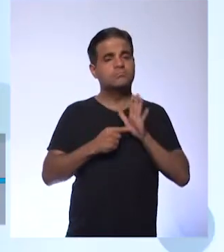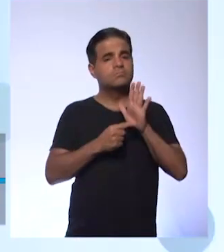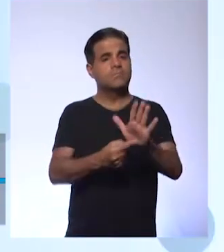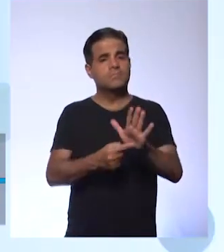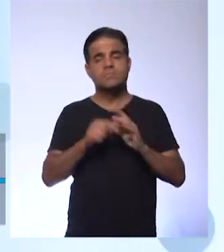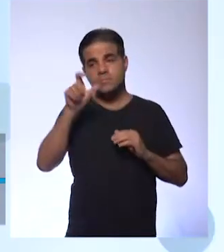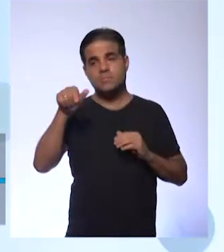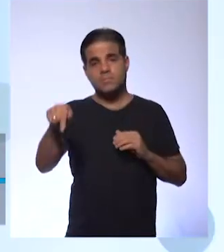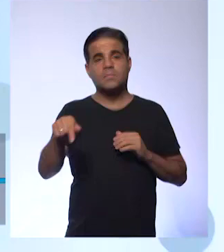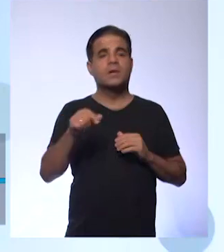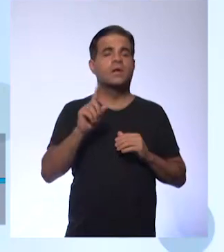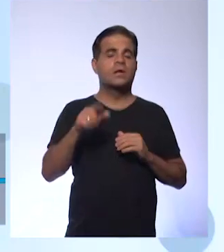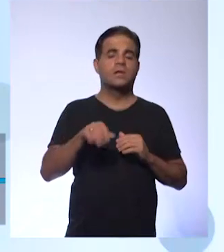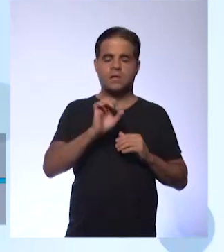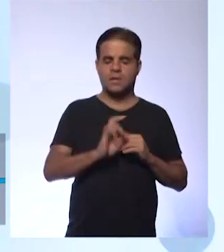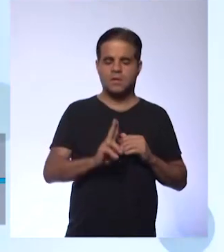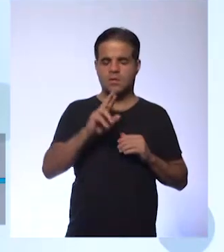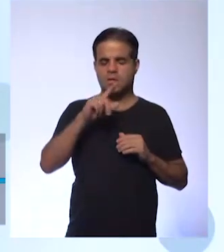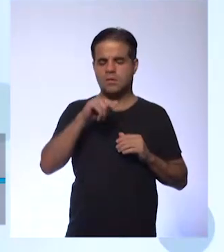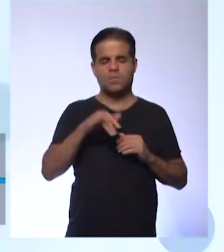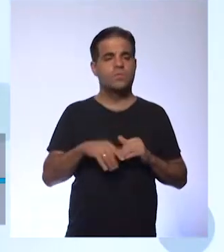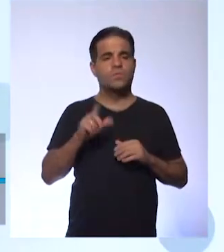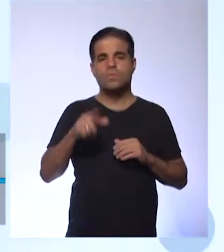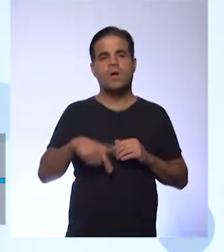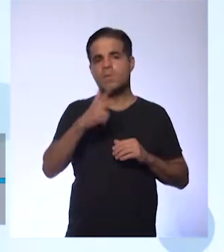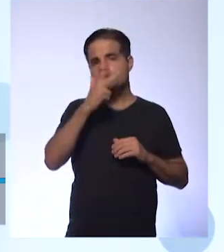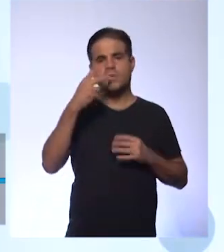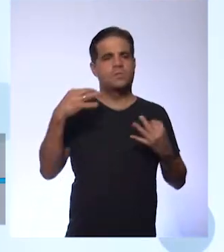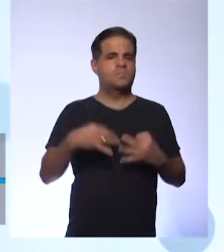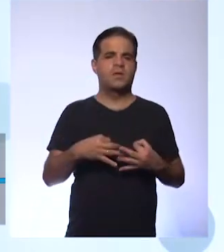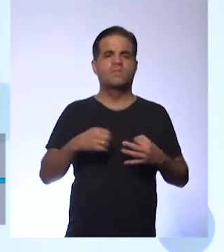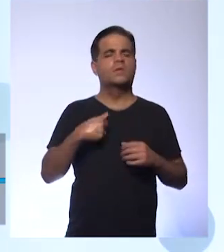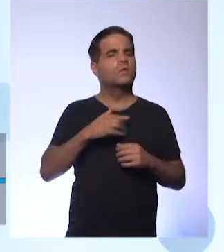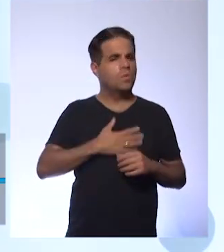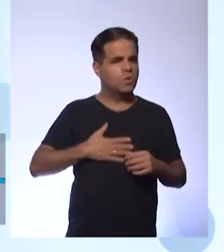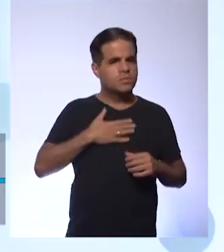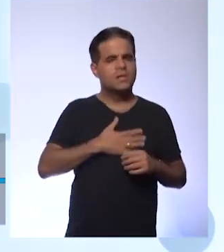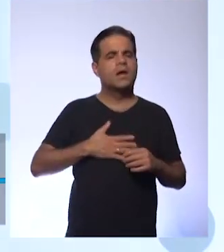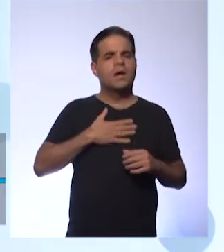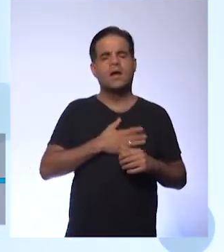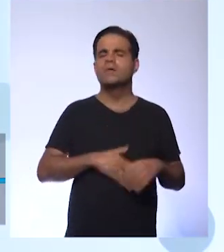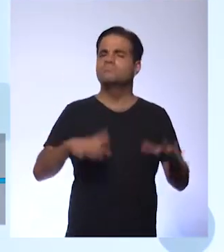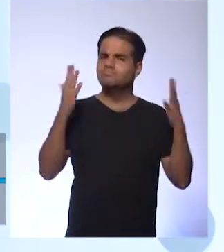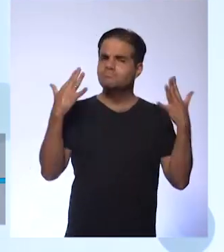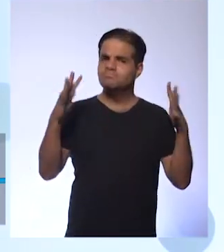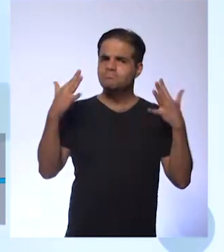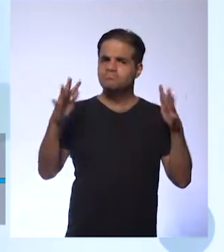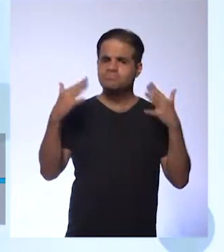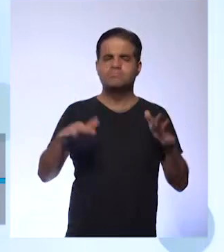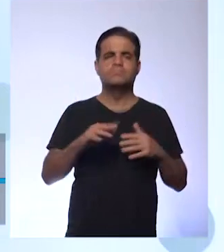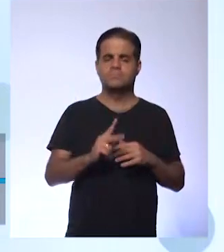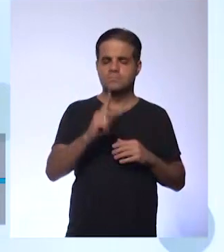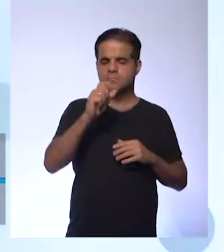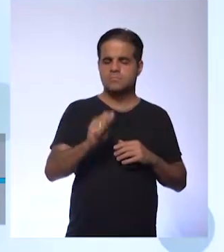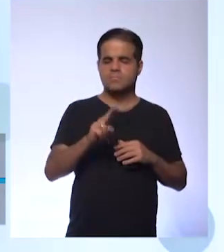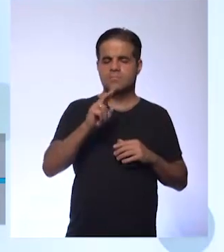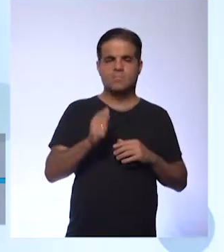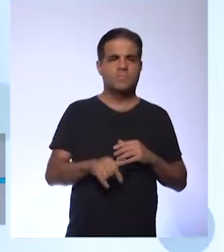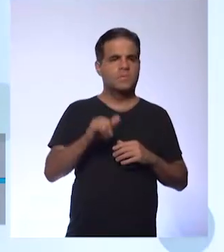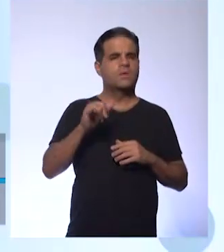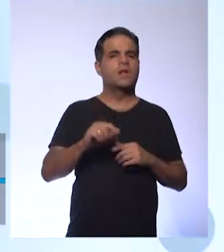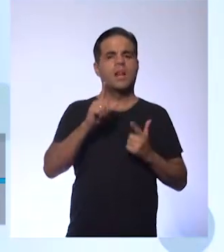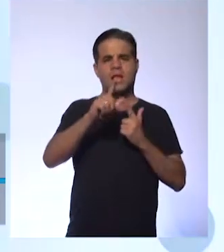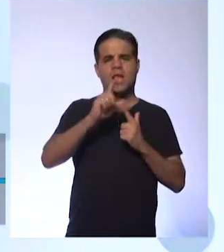que ele ou ela, que é o eu lírico, não é uma pessoa perfeita. Eu gostei, eu gostei. Aí a Tawane colocou em letras